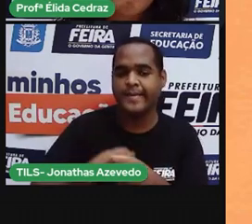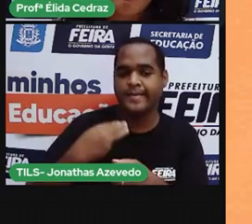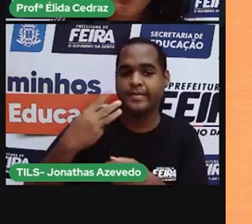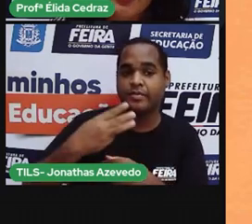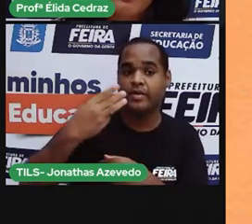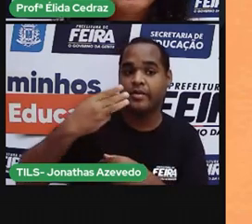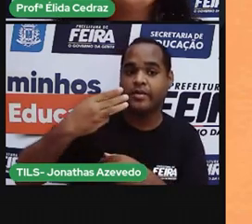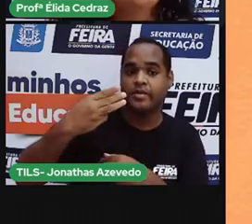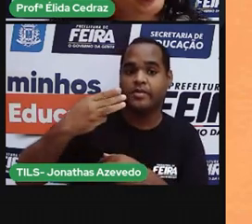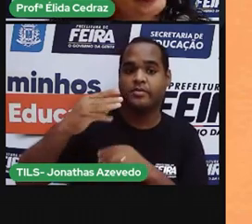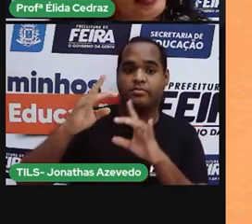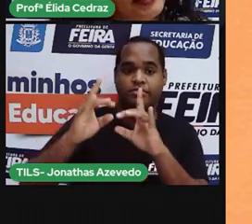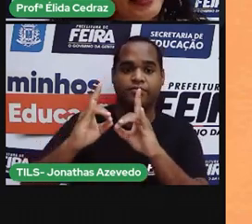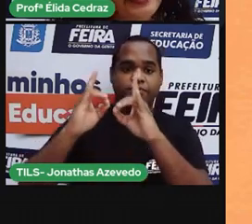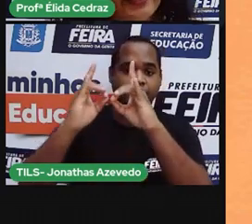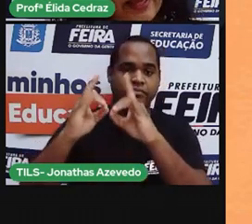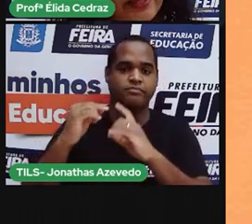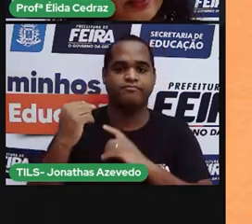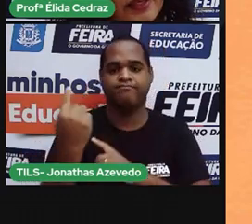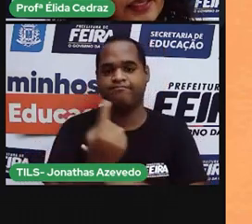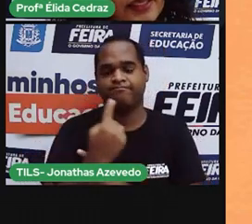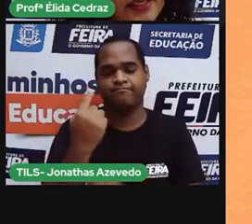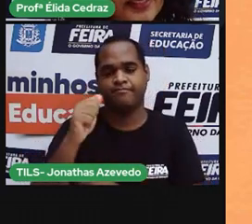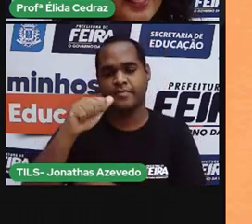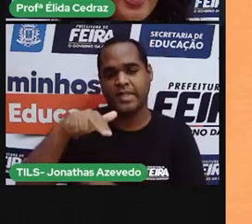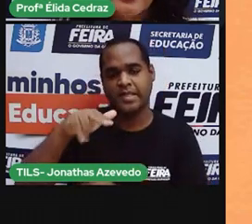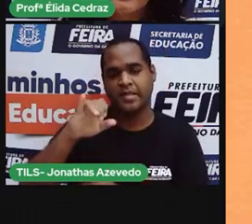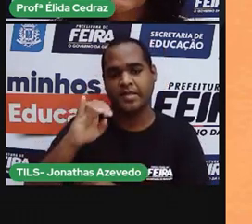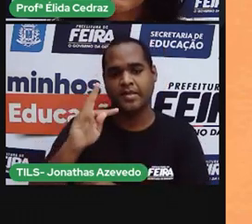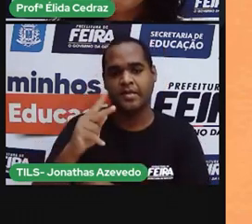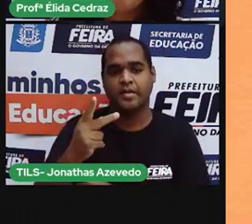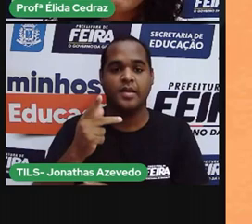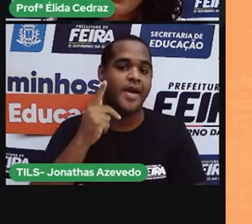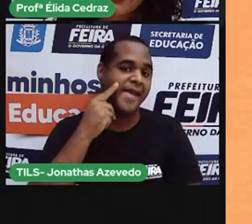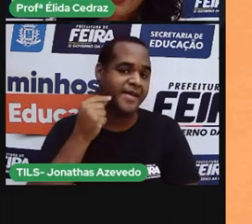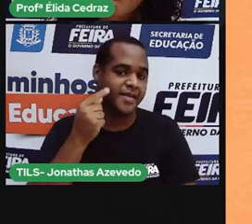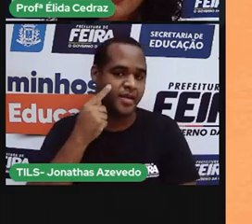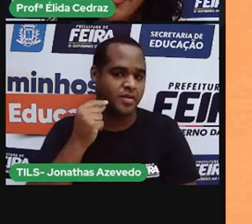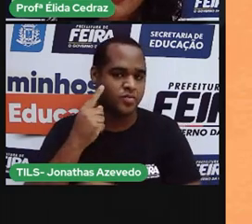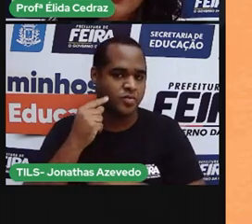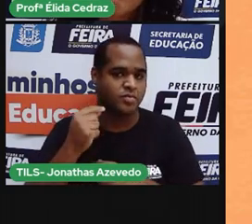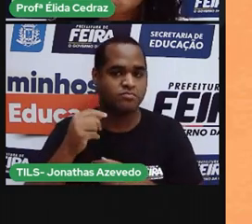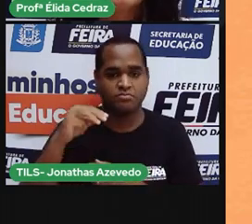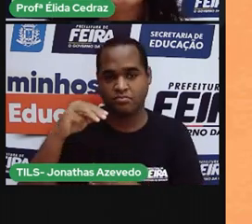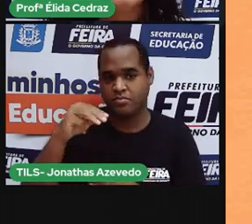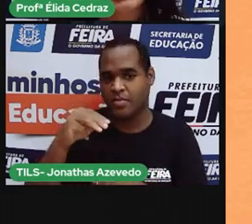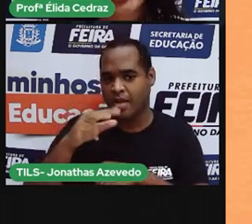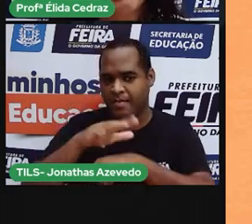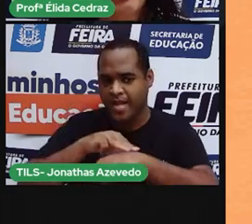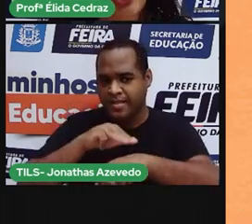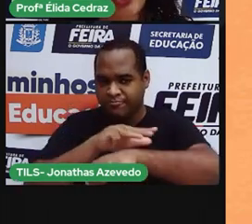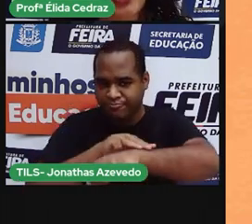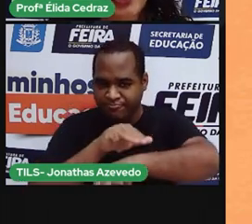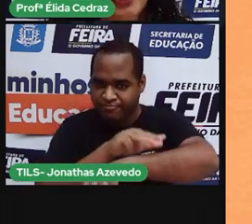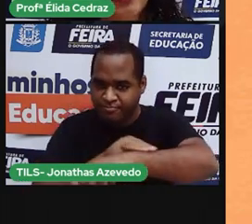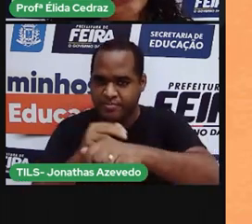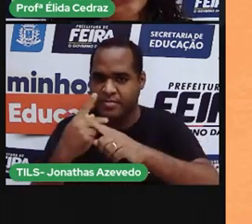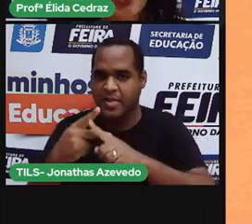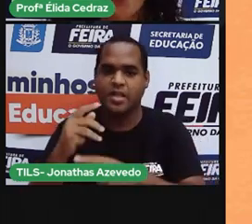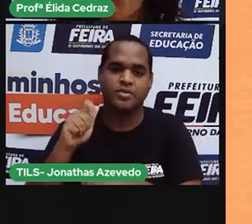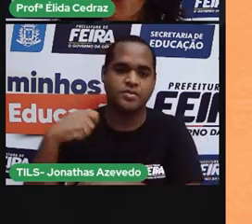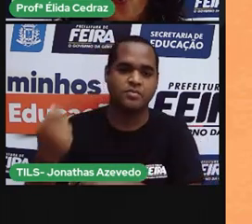andar, mora sozinha a Luninha. Ela tem uma gata malhada que se chama